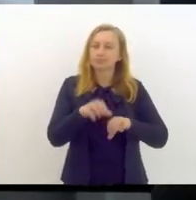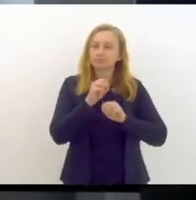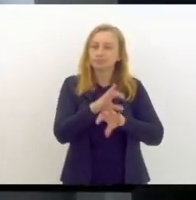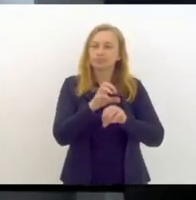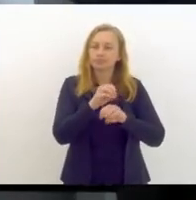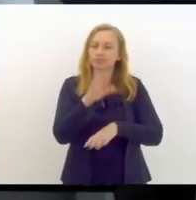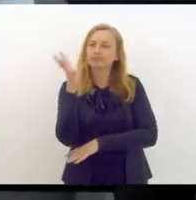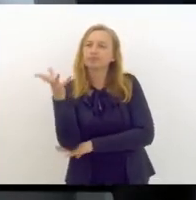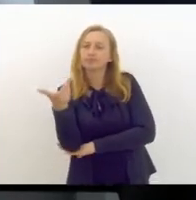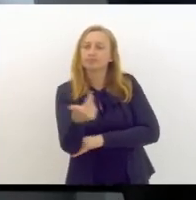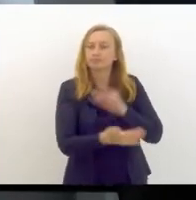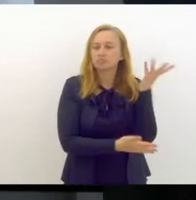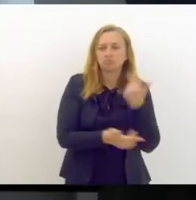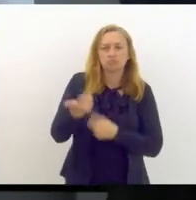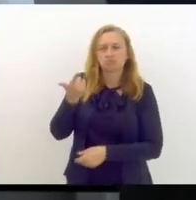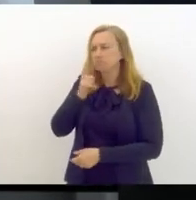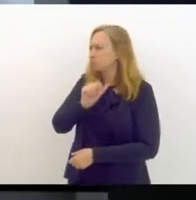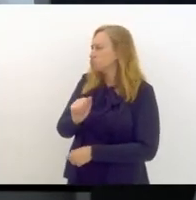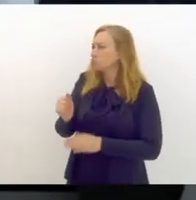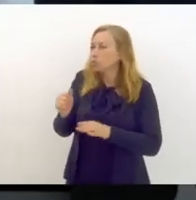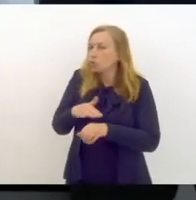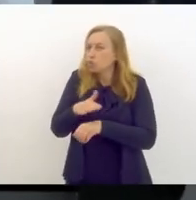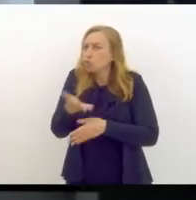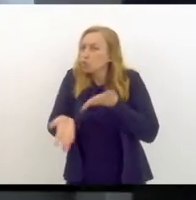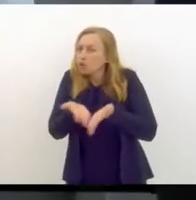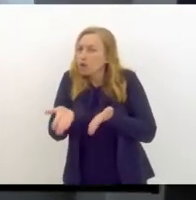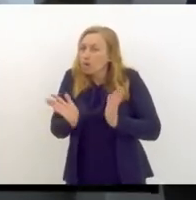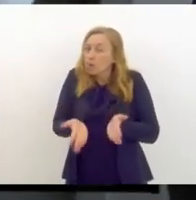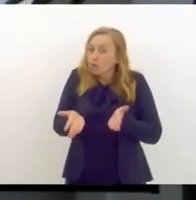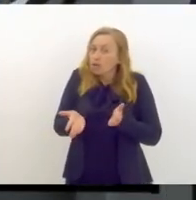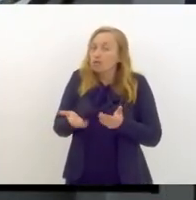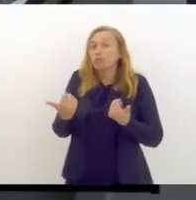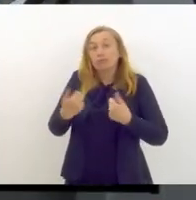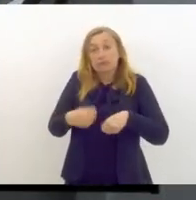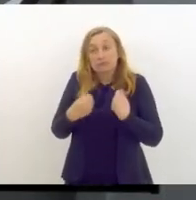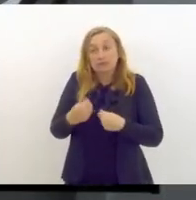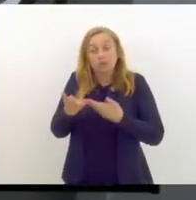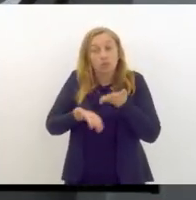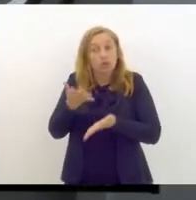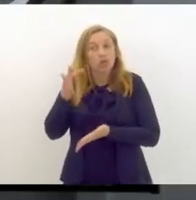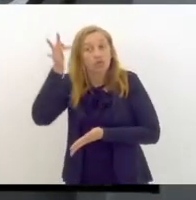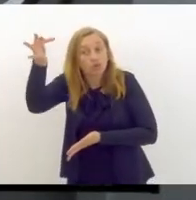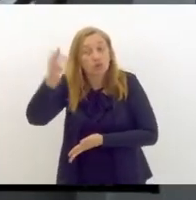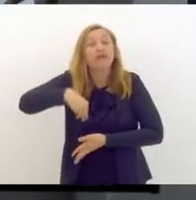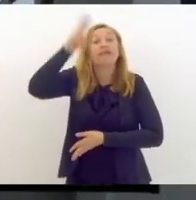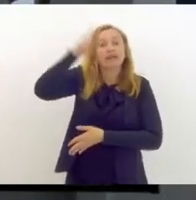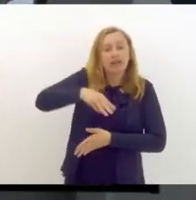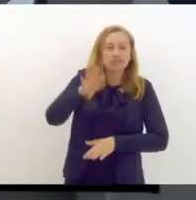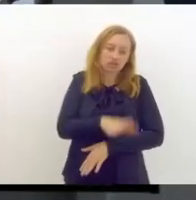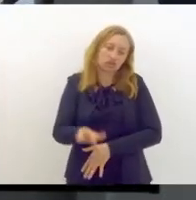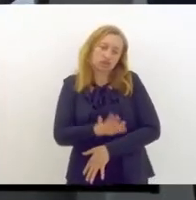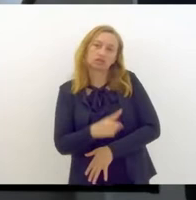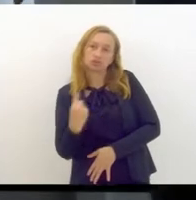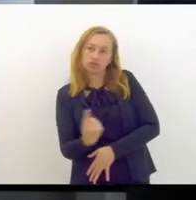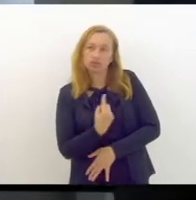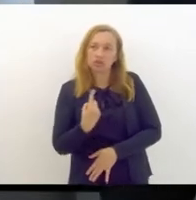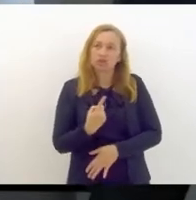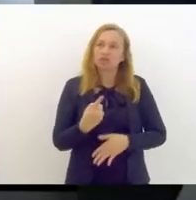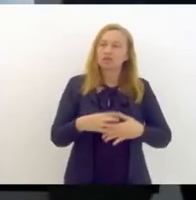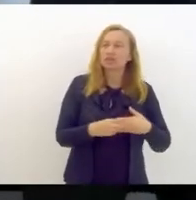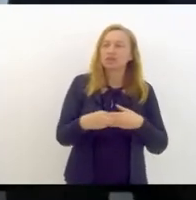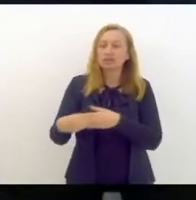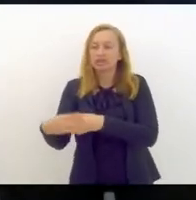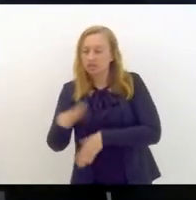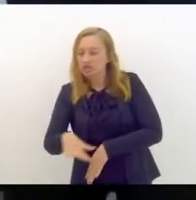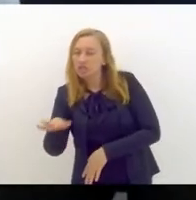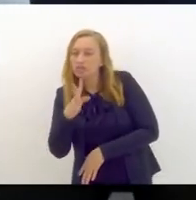não consegue cuidar agora, a gente tem que cuidar no futuro. E quem que vai cuidar no futuro? As nossas crianças. A gente leva as crianças para conhecerem o